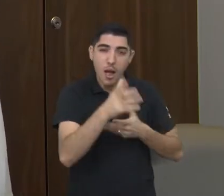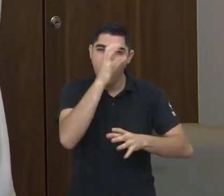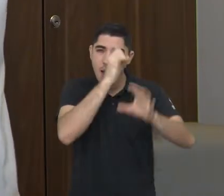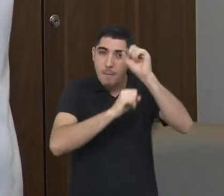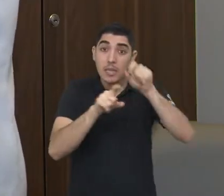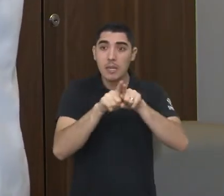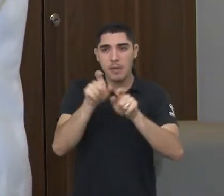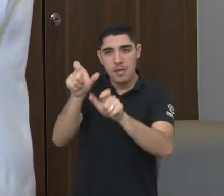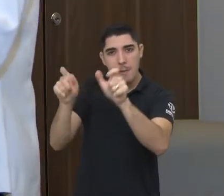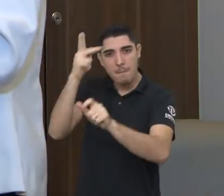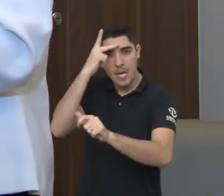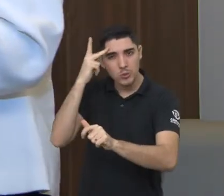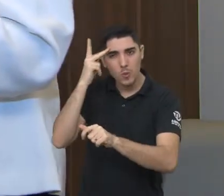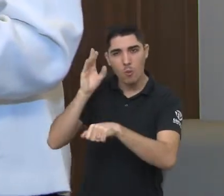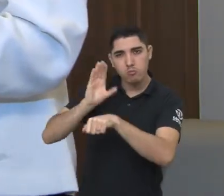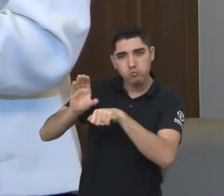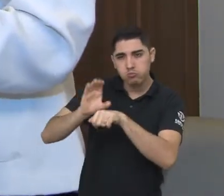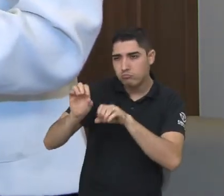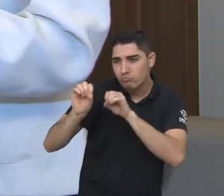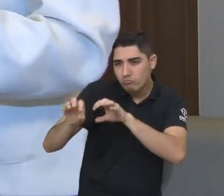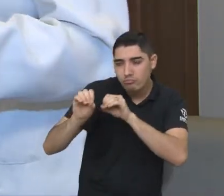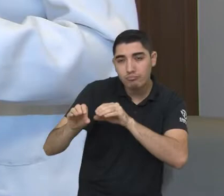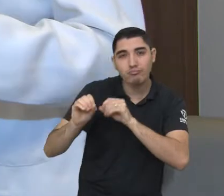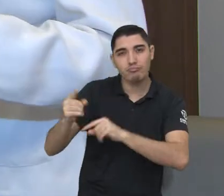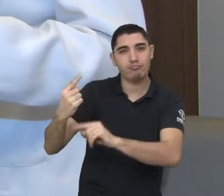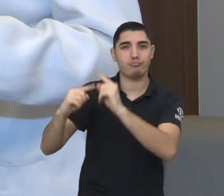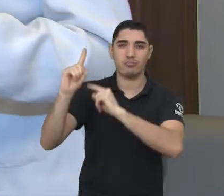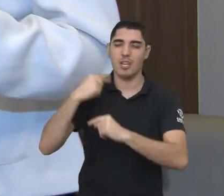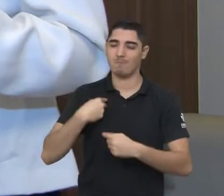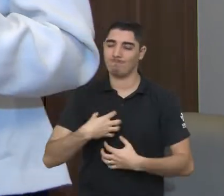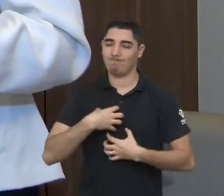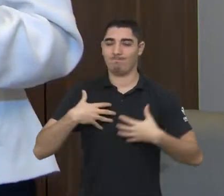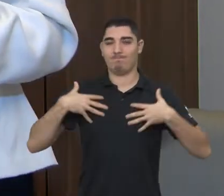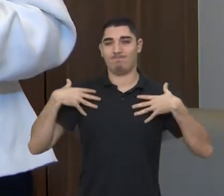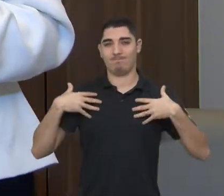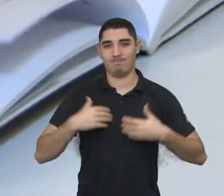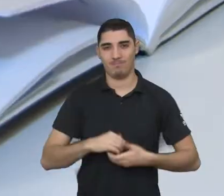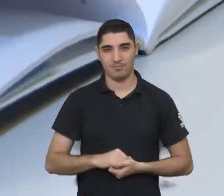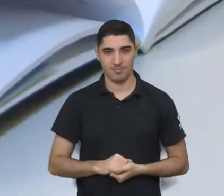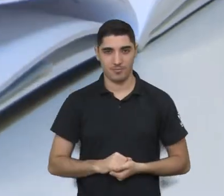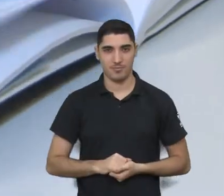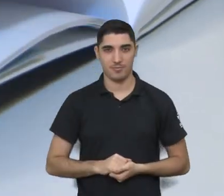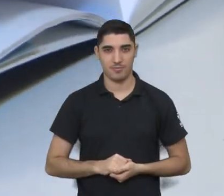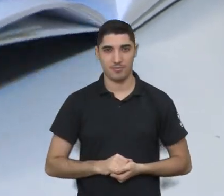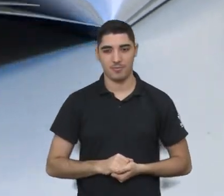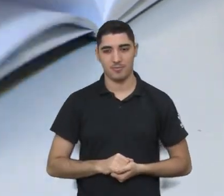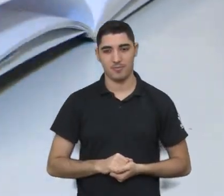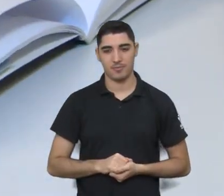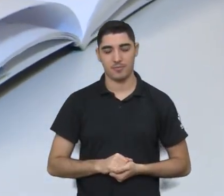de formar pessoas, é uma coisa muito gratificante.